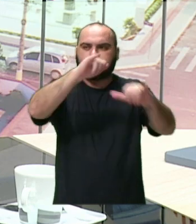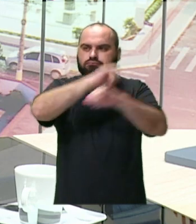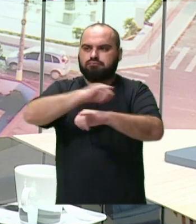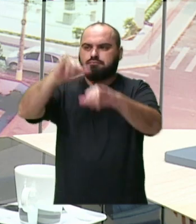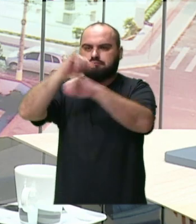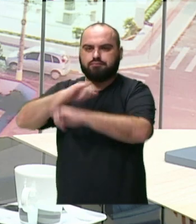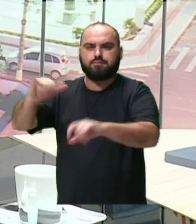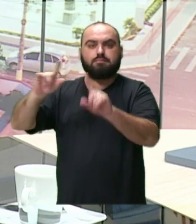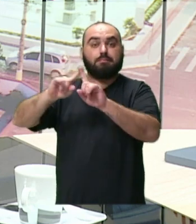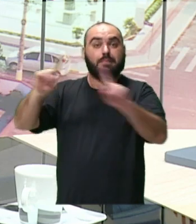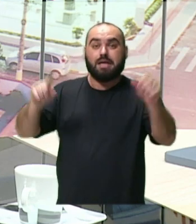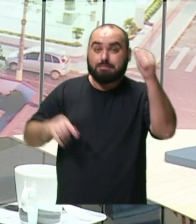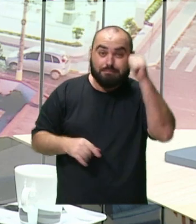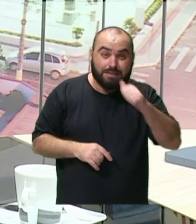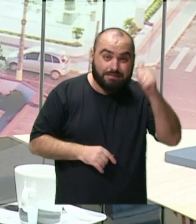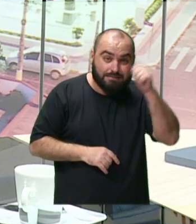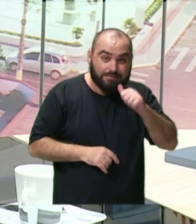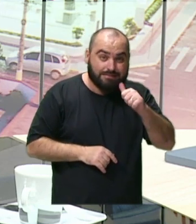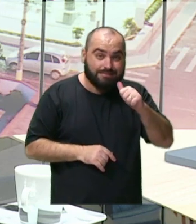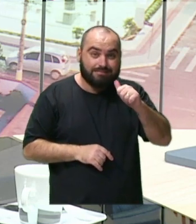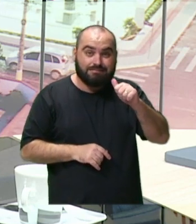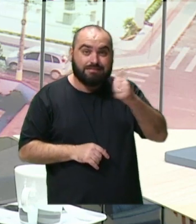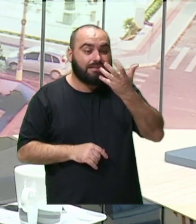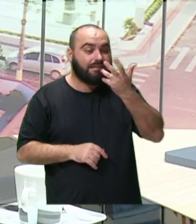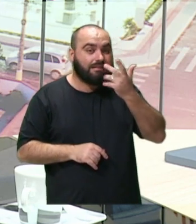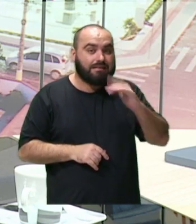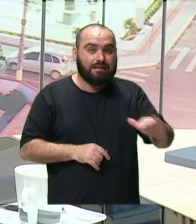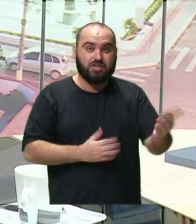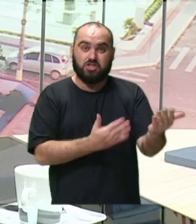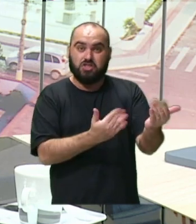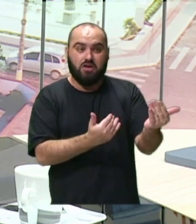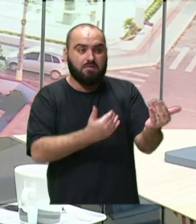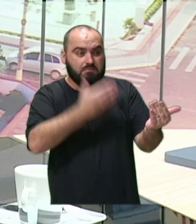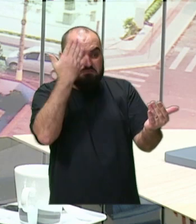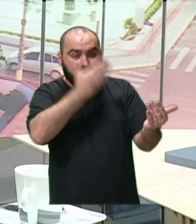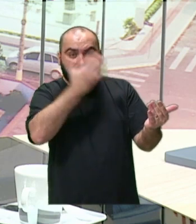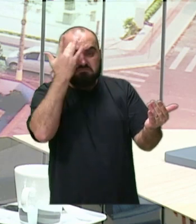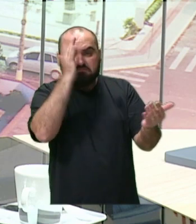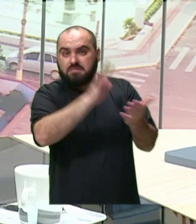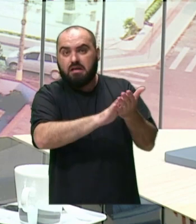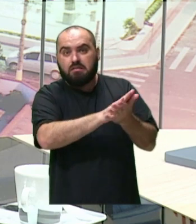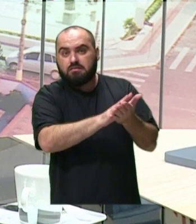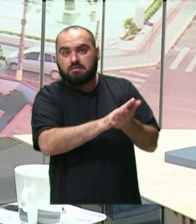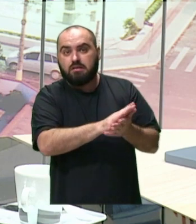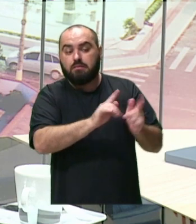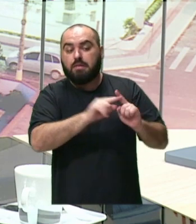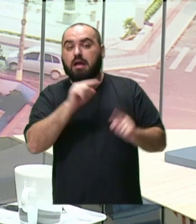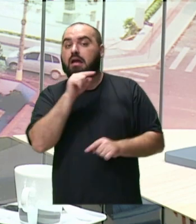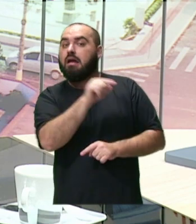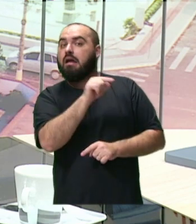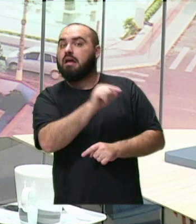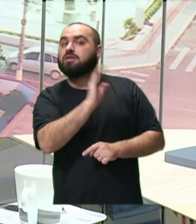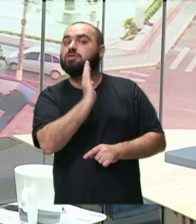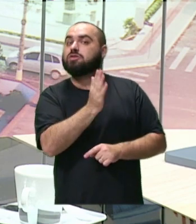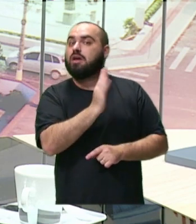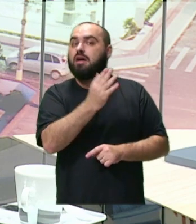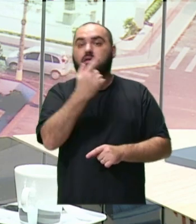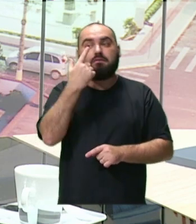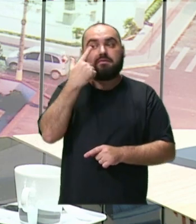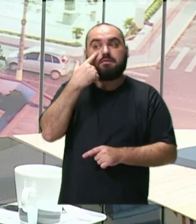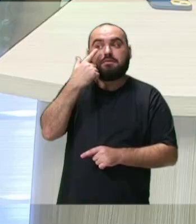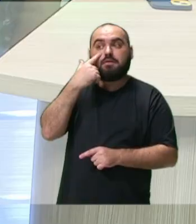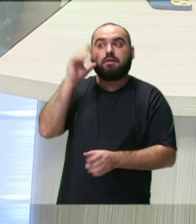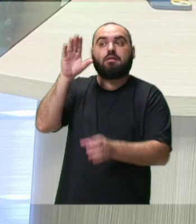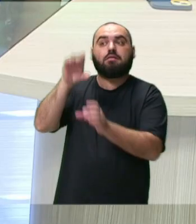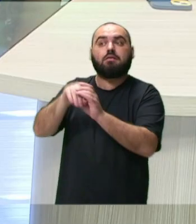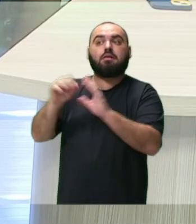setores, mas para as meninas, para adolescentes, isso a gente não vê acontecer. Só que elas já são aquelas meninas que veem e sofrem a violência